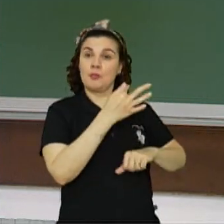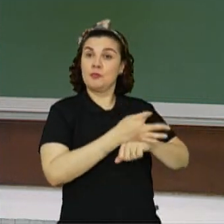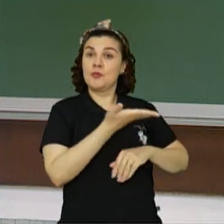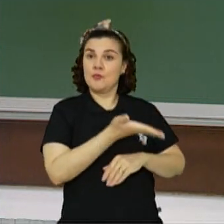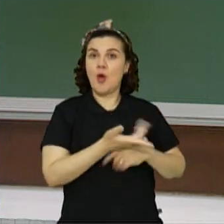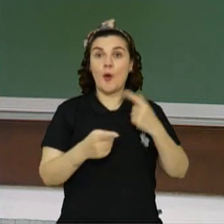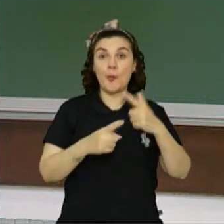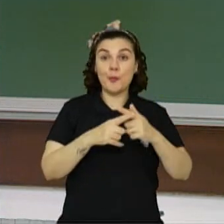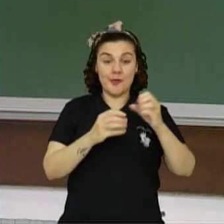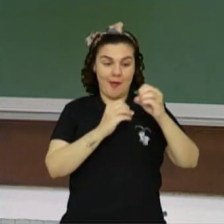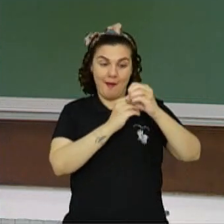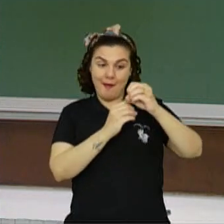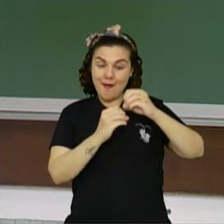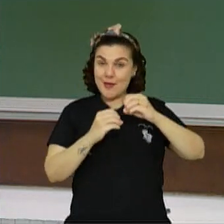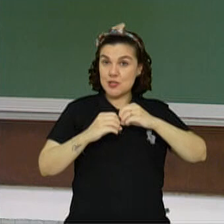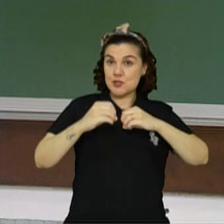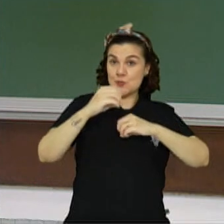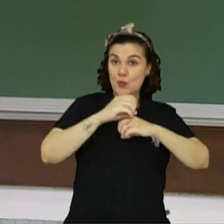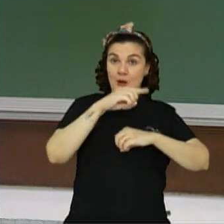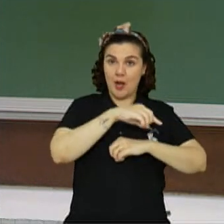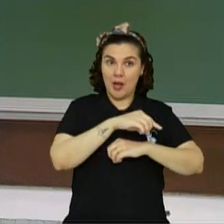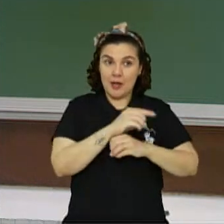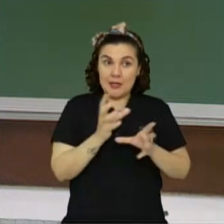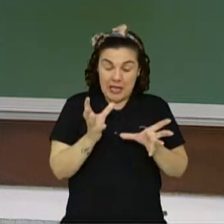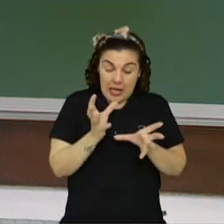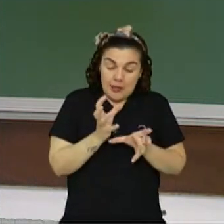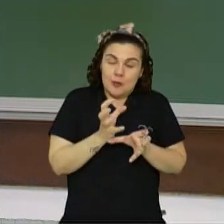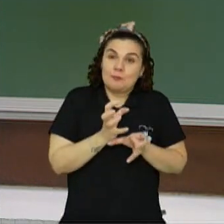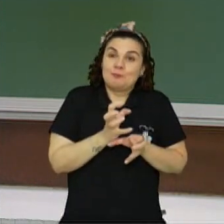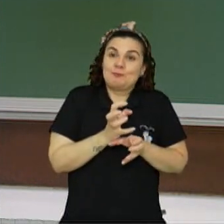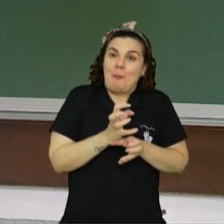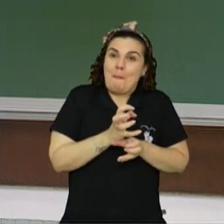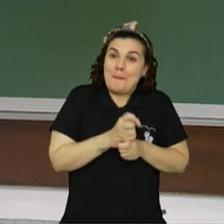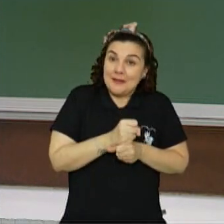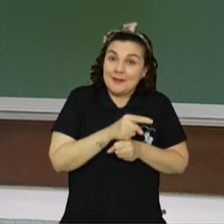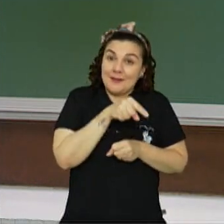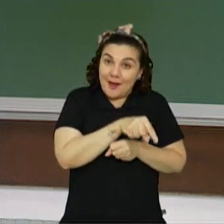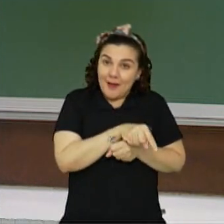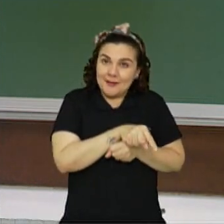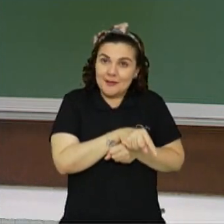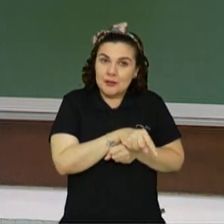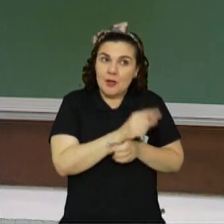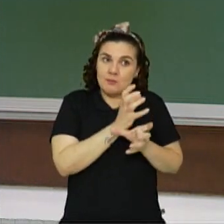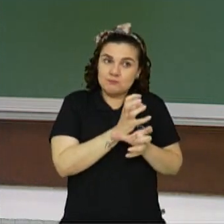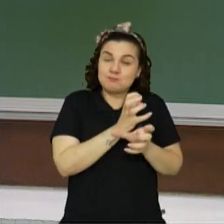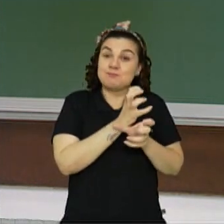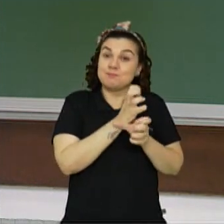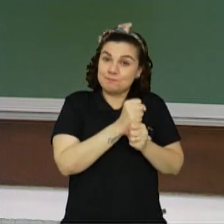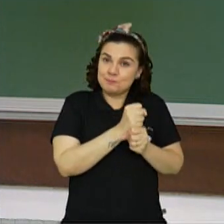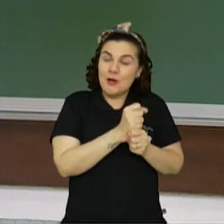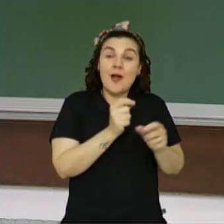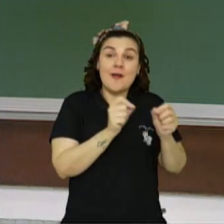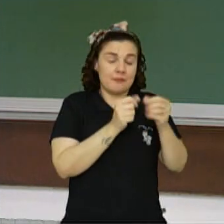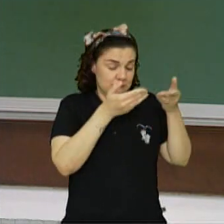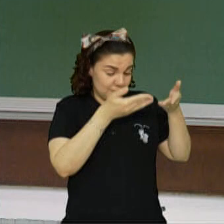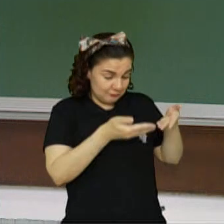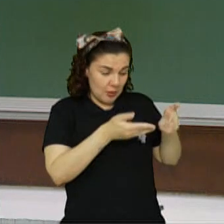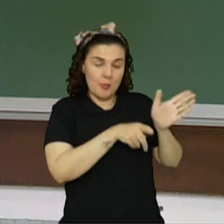as moléculas, a matéria que forma o ferro, ela está toda comprimida, ela está bem comprimida,